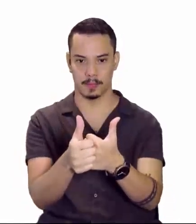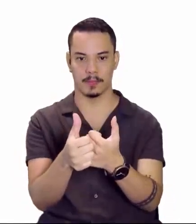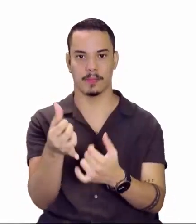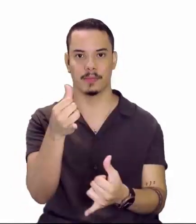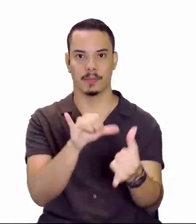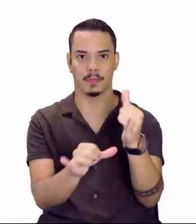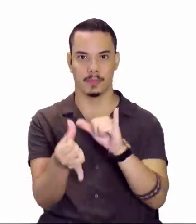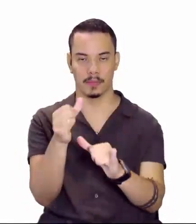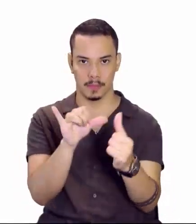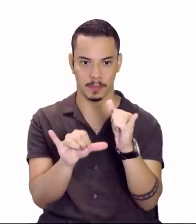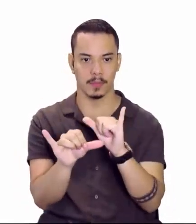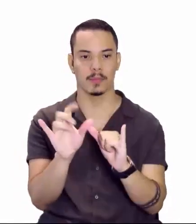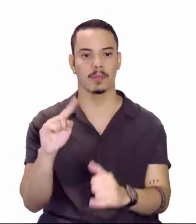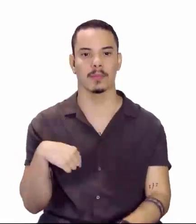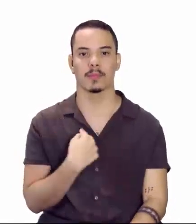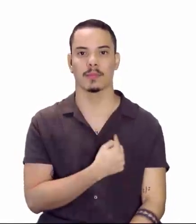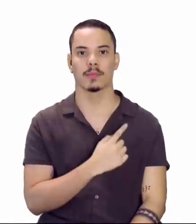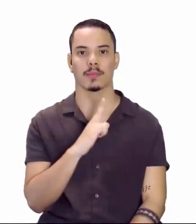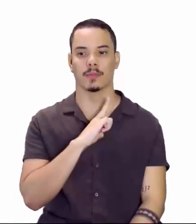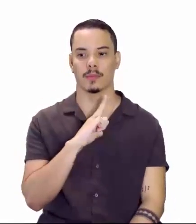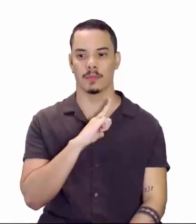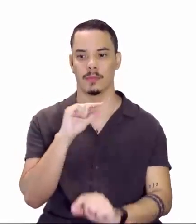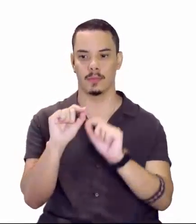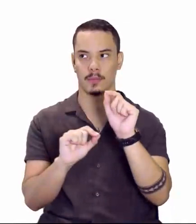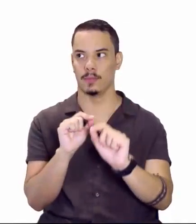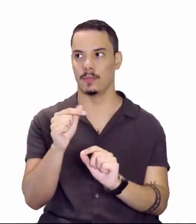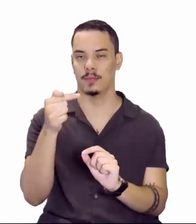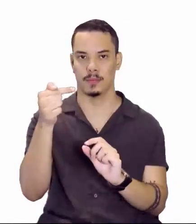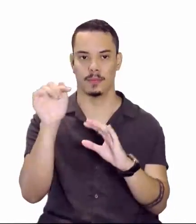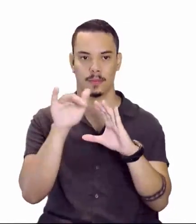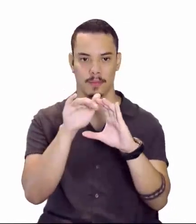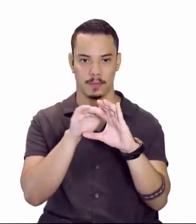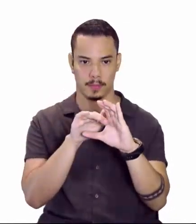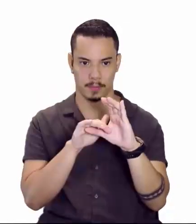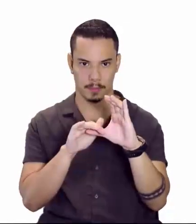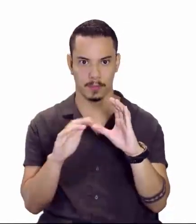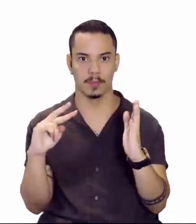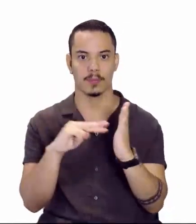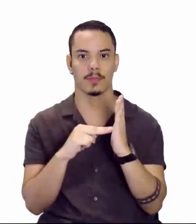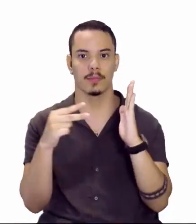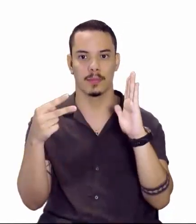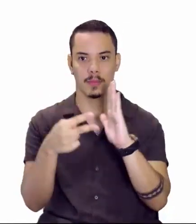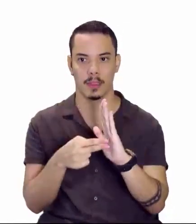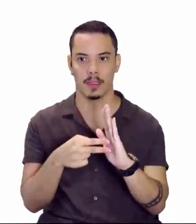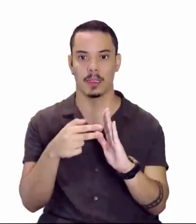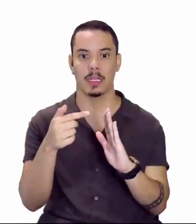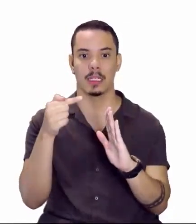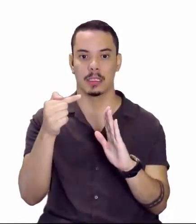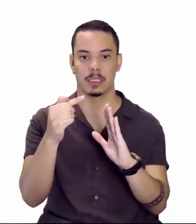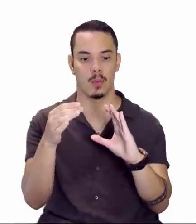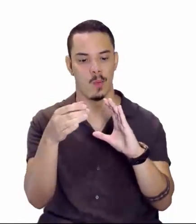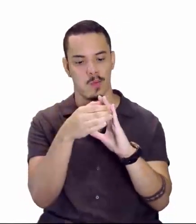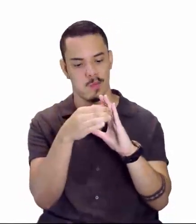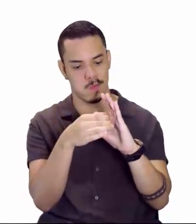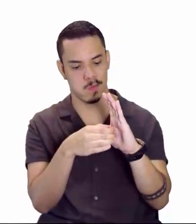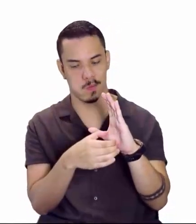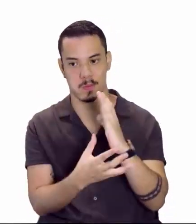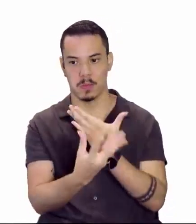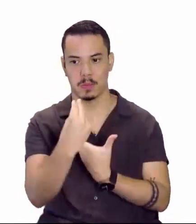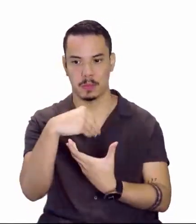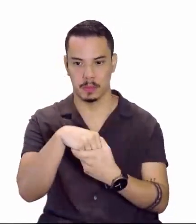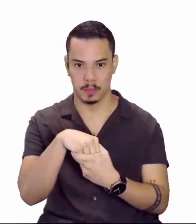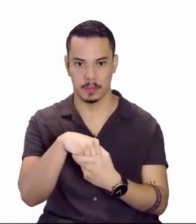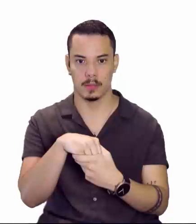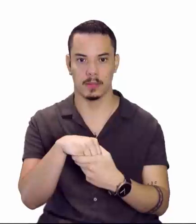químico, nós temos 7 níveis que são correspondentes a 7 camadas na eletrosfera,